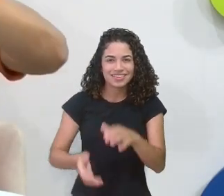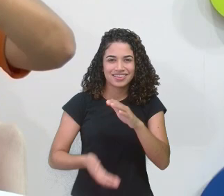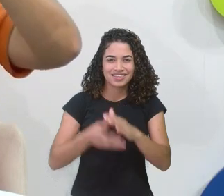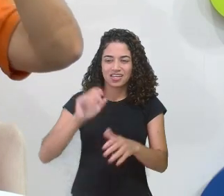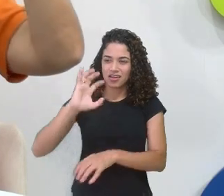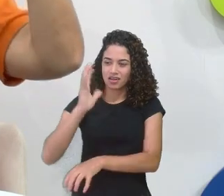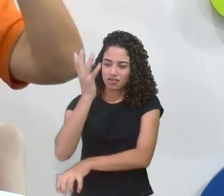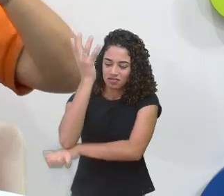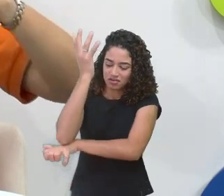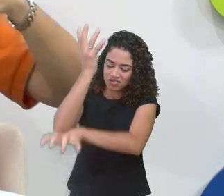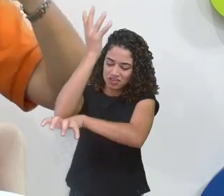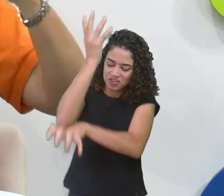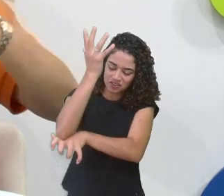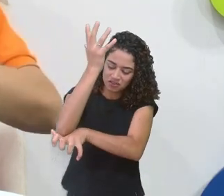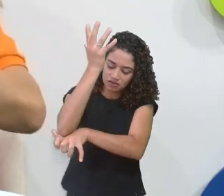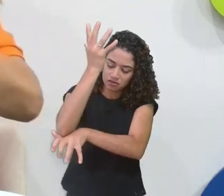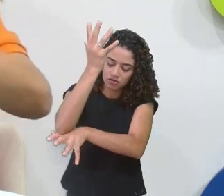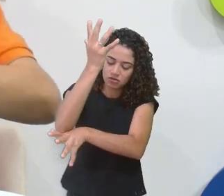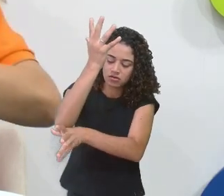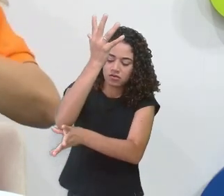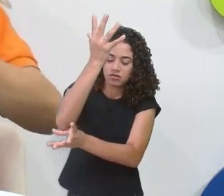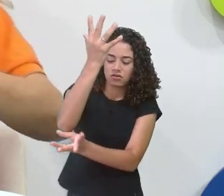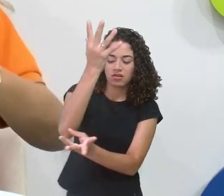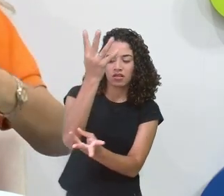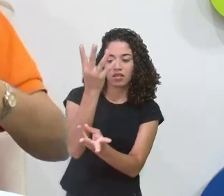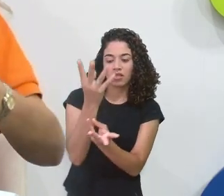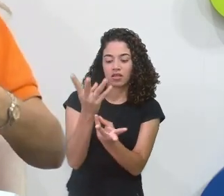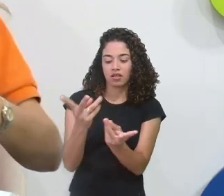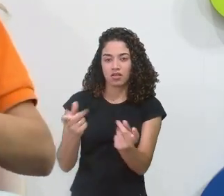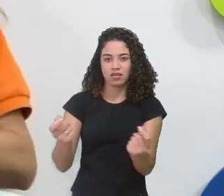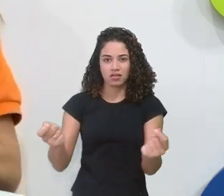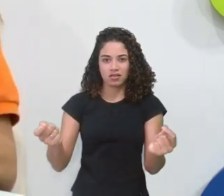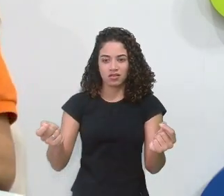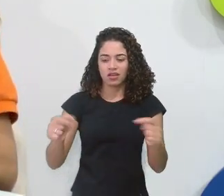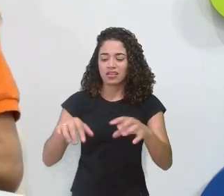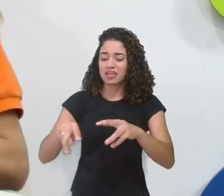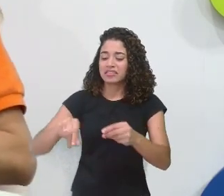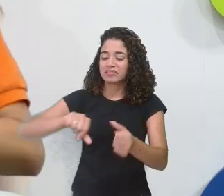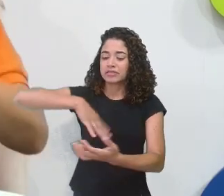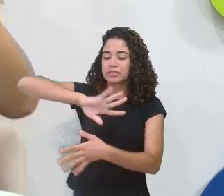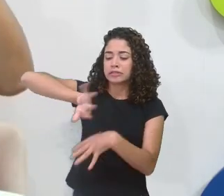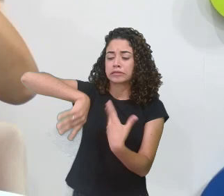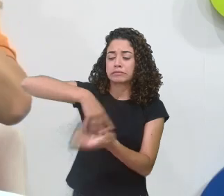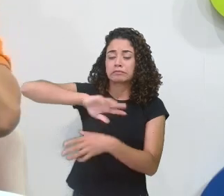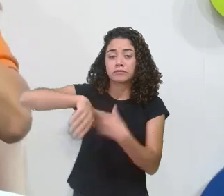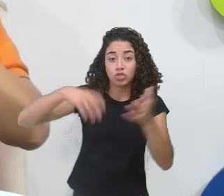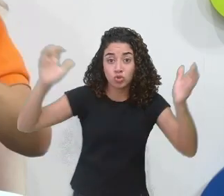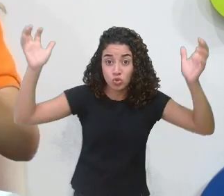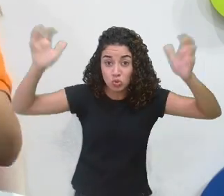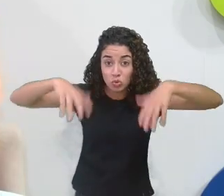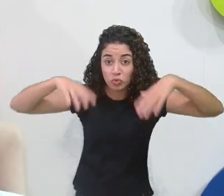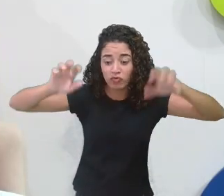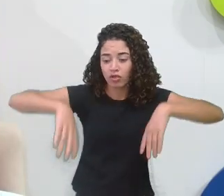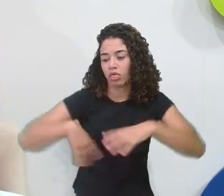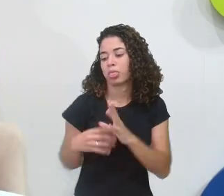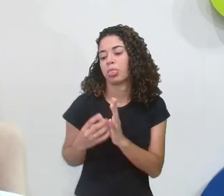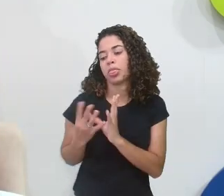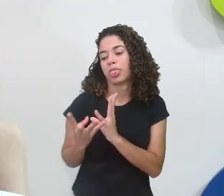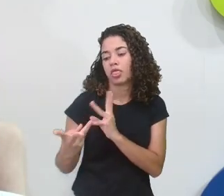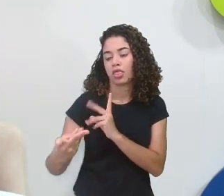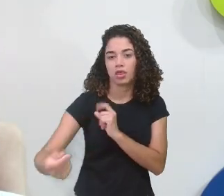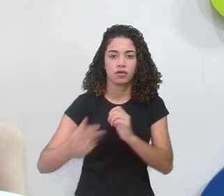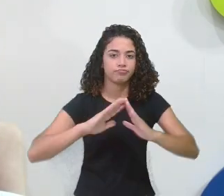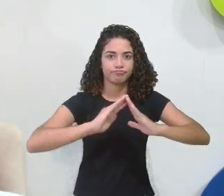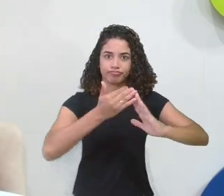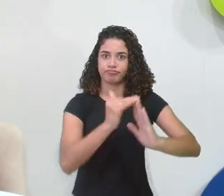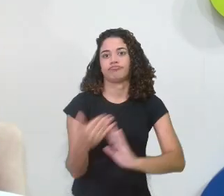retira também as suas raízes e a terra fica toda mexida ali por dentro, não é? E verdade. aí qualquer chuvinha desaba tudo.